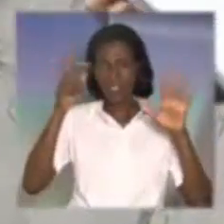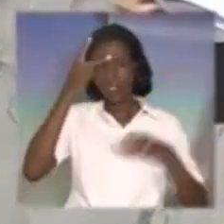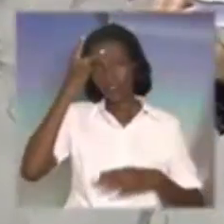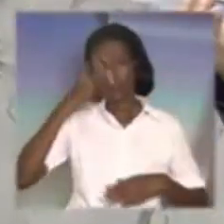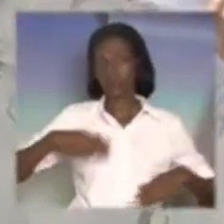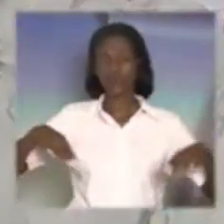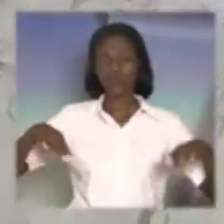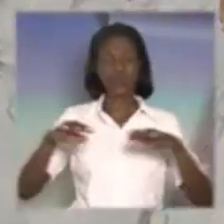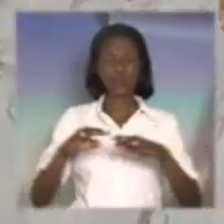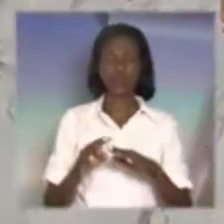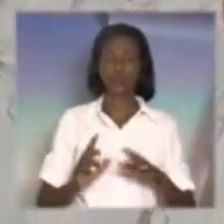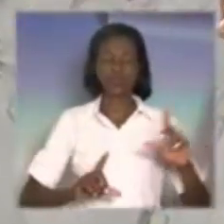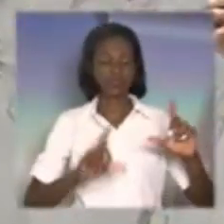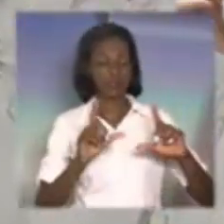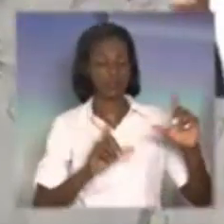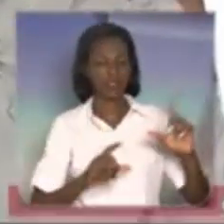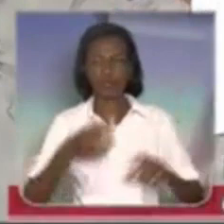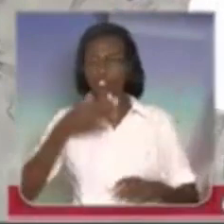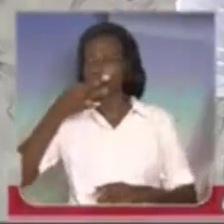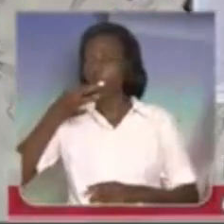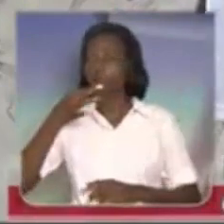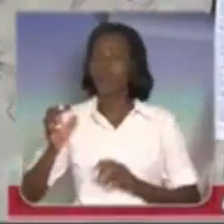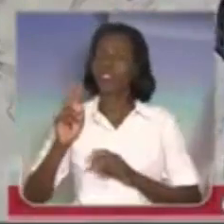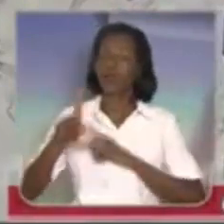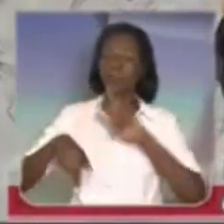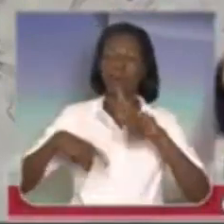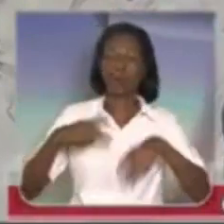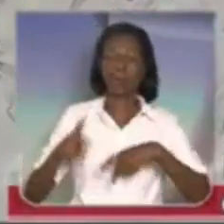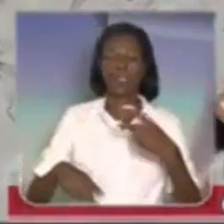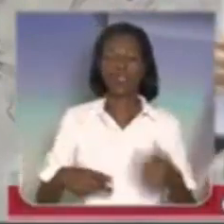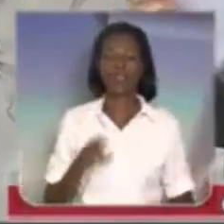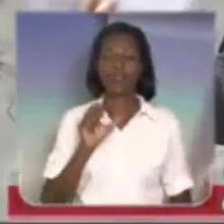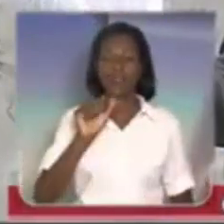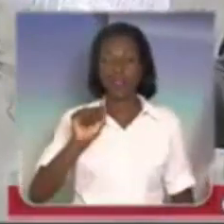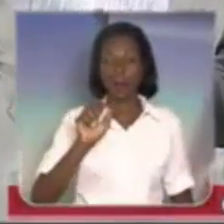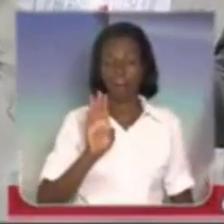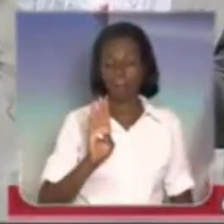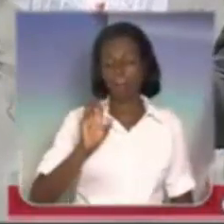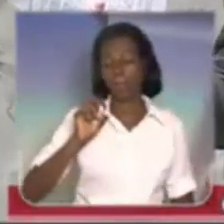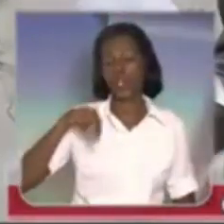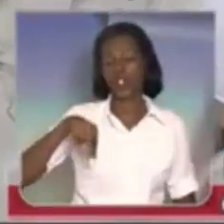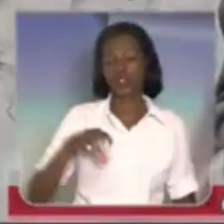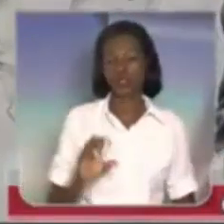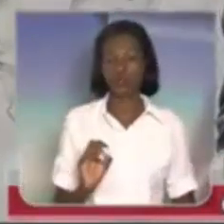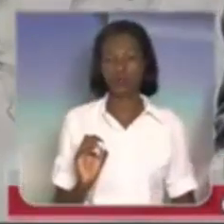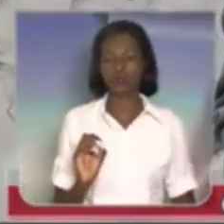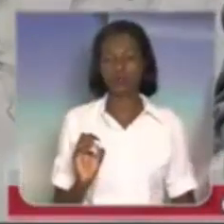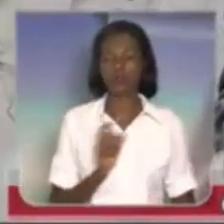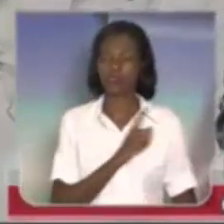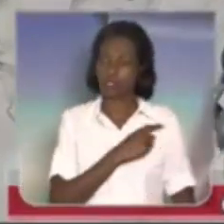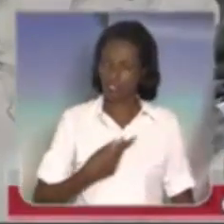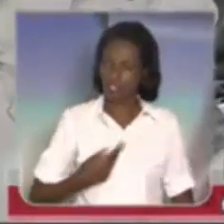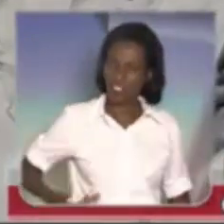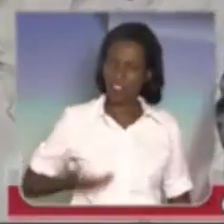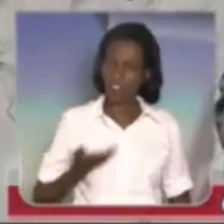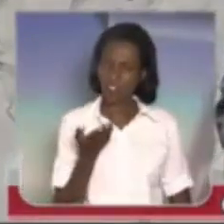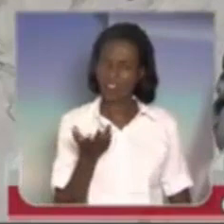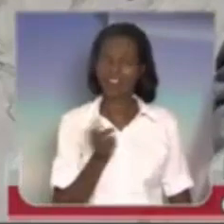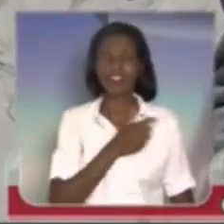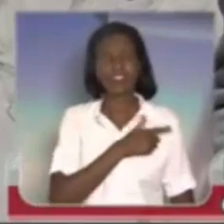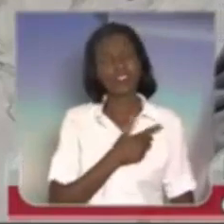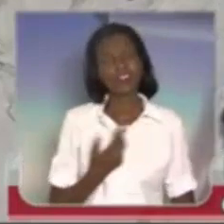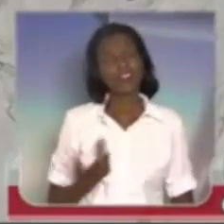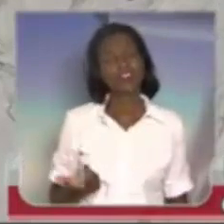opinião pública é isso aqui é uma bono e o governador faz isso porque na verdade tenta também Deputado Marcos